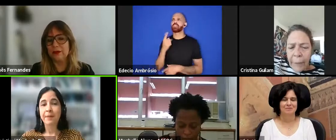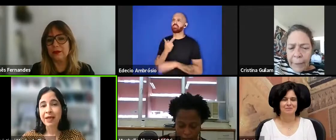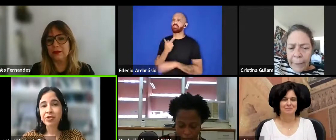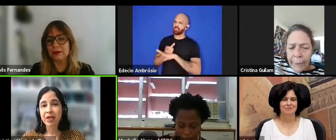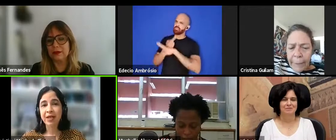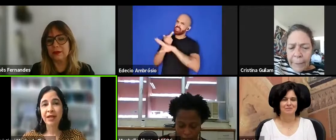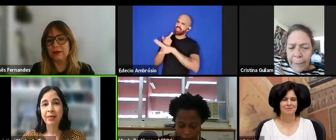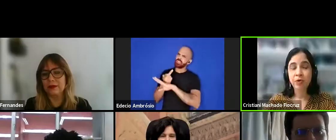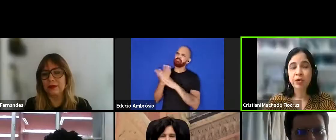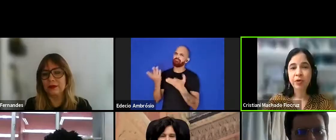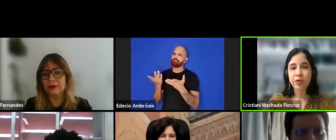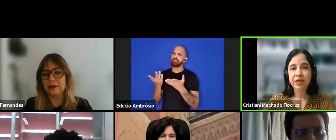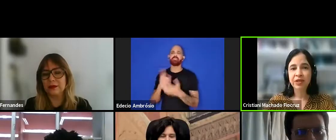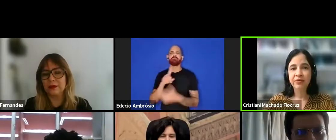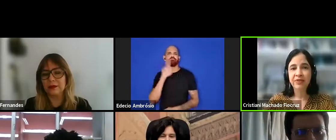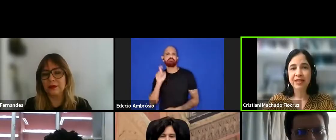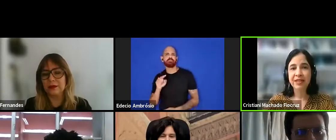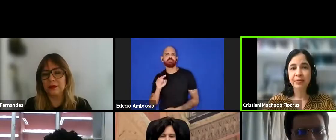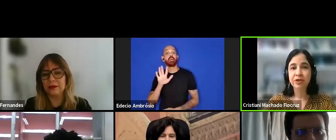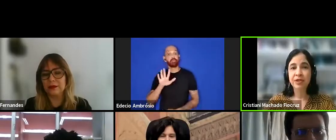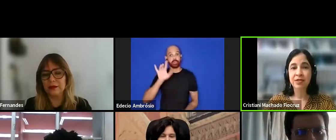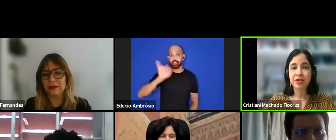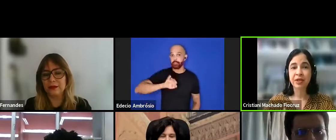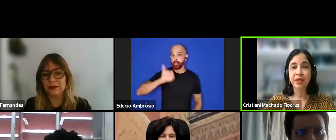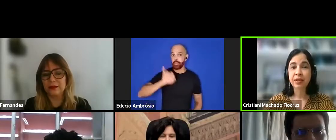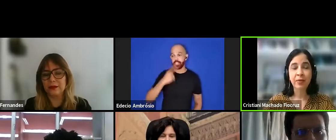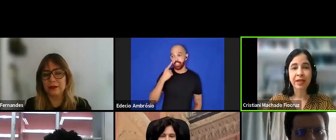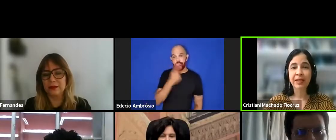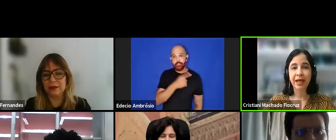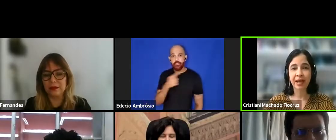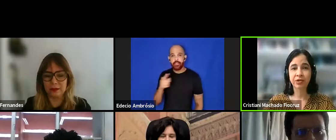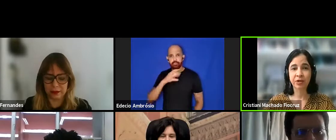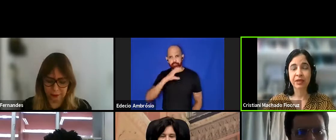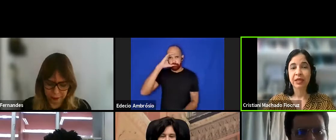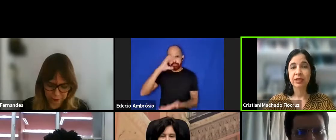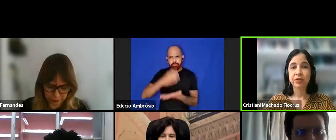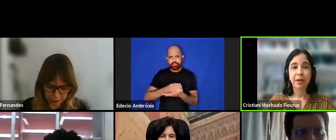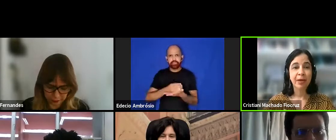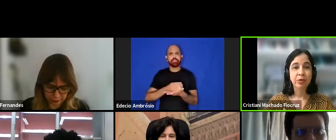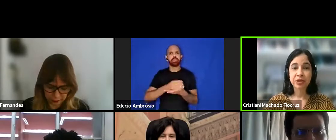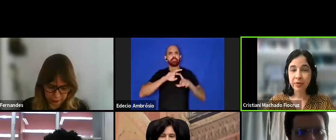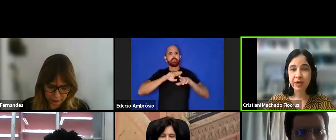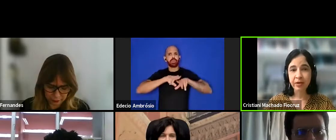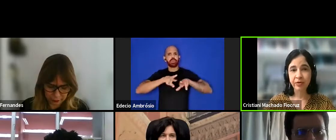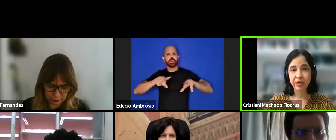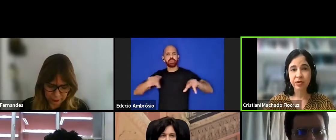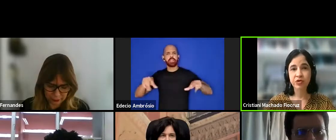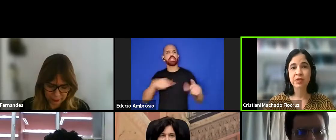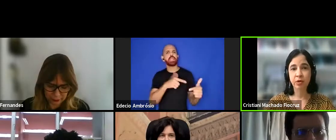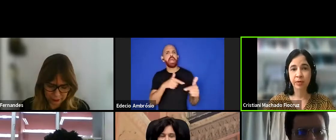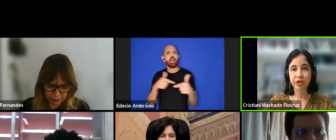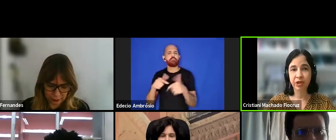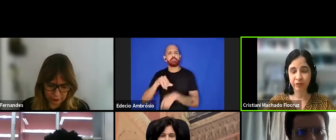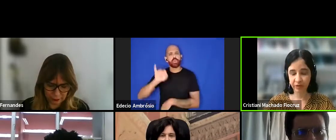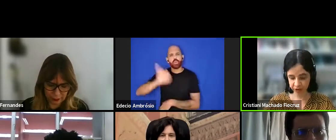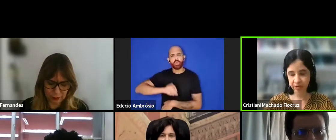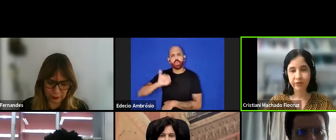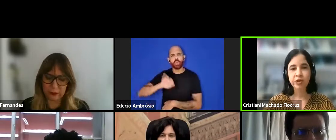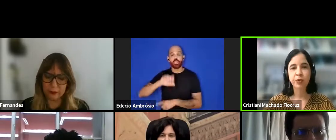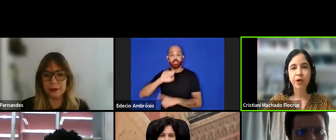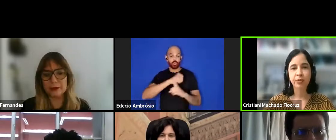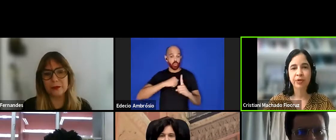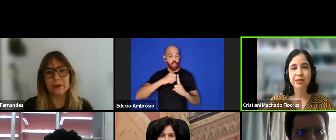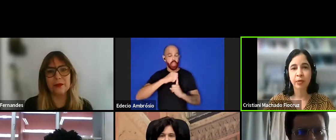tal, mas é muito importante ver que temos teses de tanta qualidade, né? de trabalhos tão relevantes, socialmente